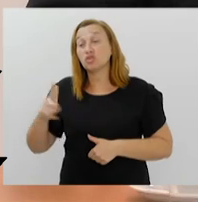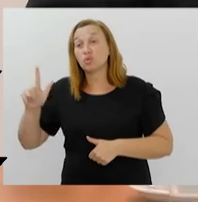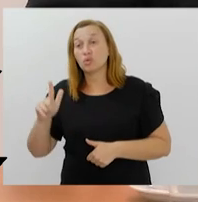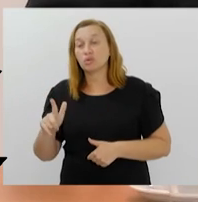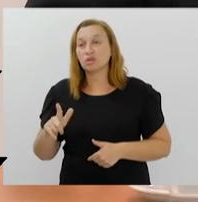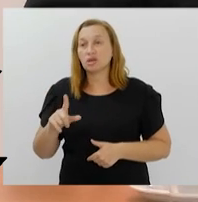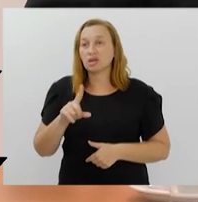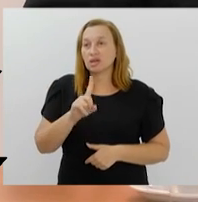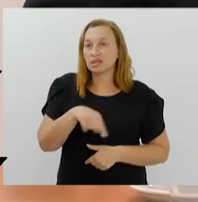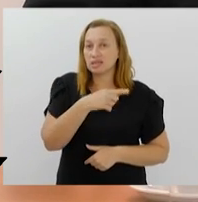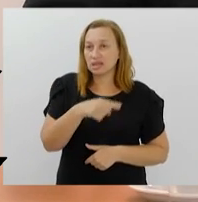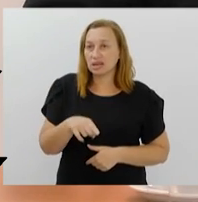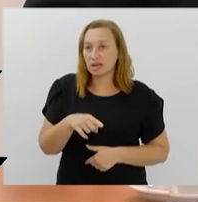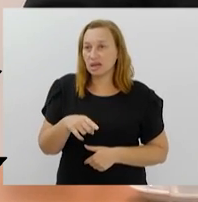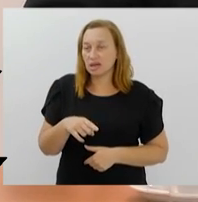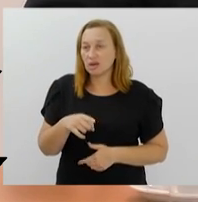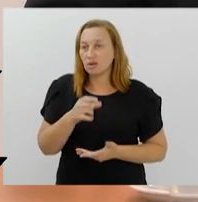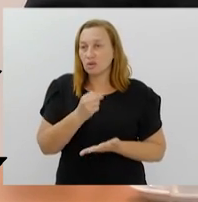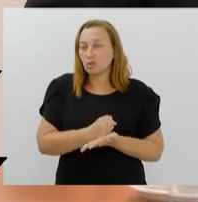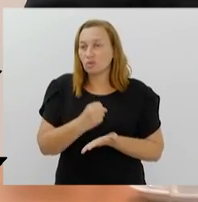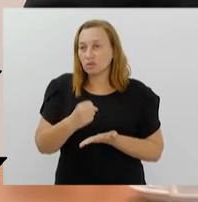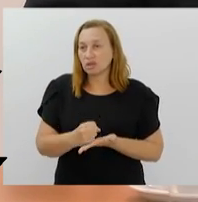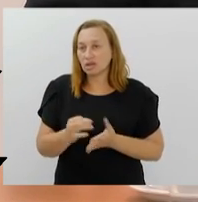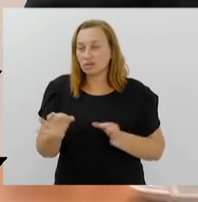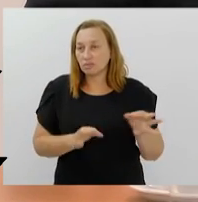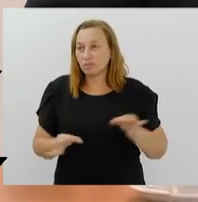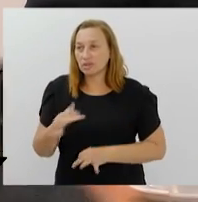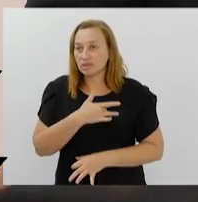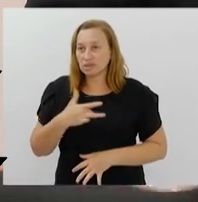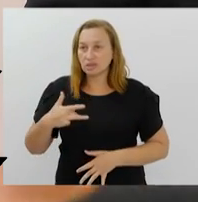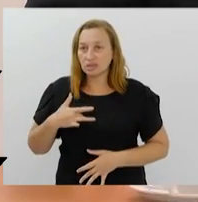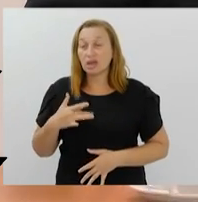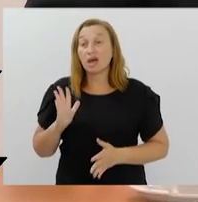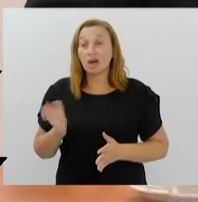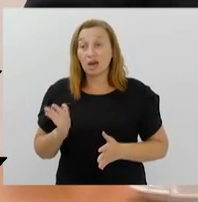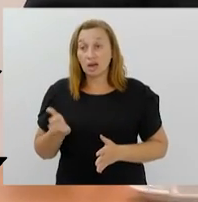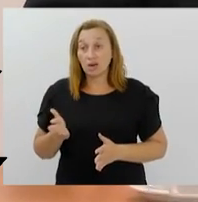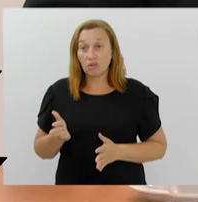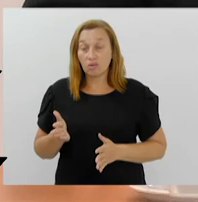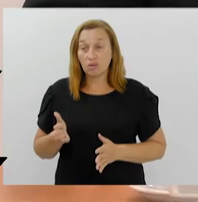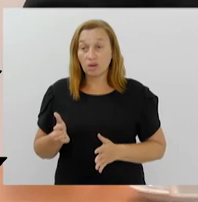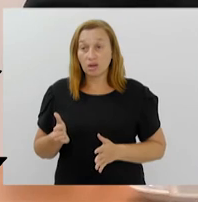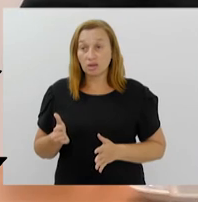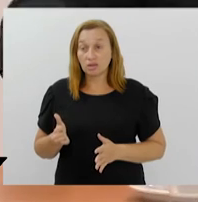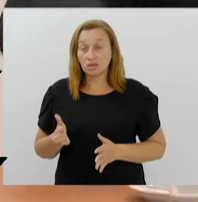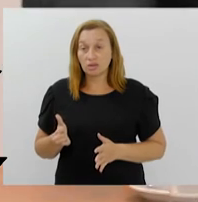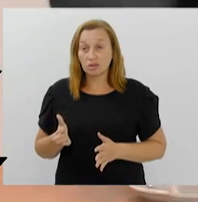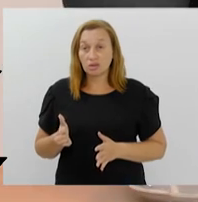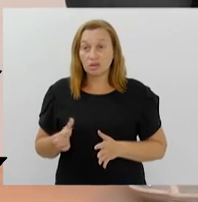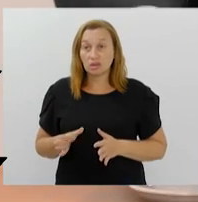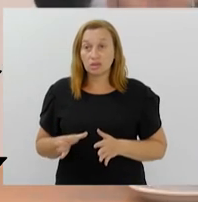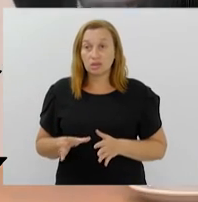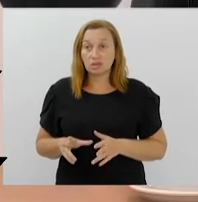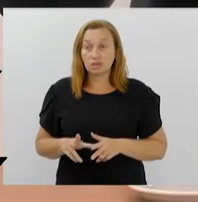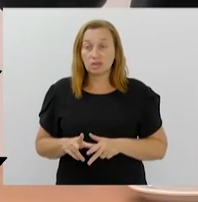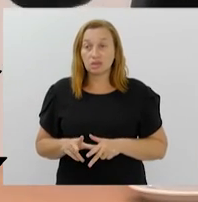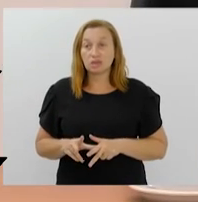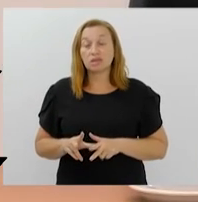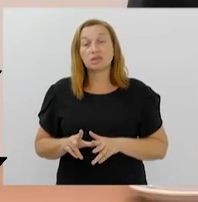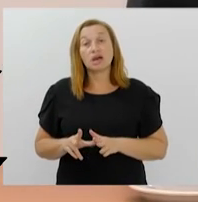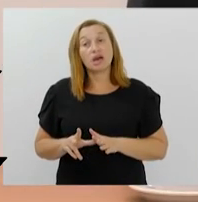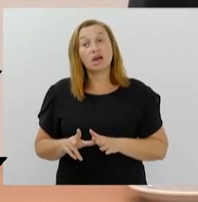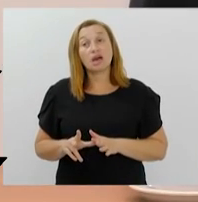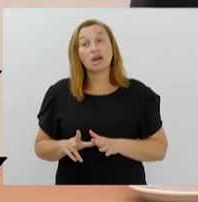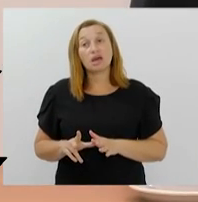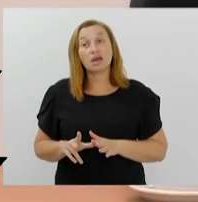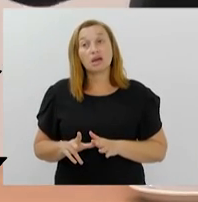unilateralmente né o contrato do plano de saúde eles estão começando a dar calote nas empresas que Eles prestam serviço Além disso é outra prática